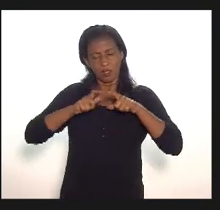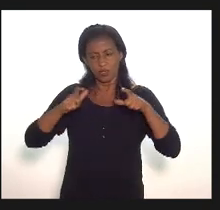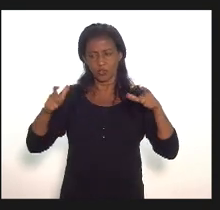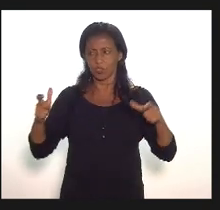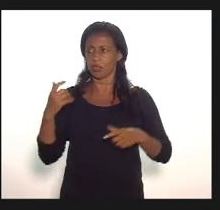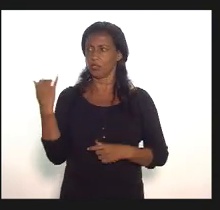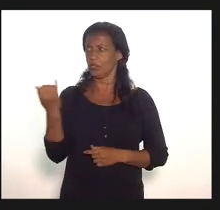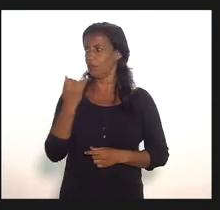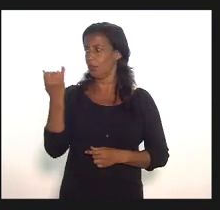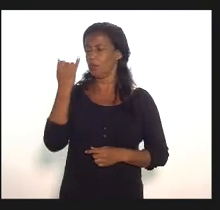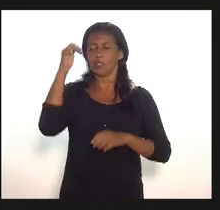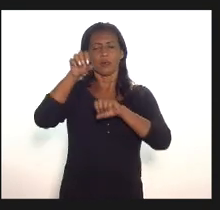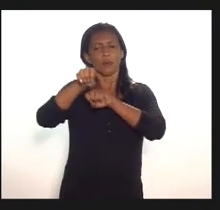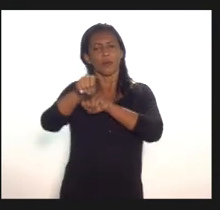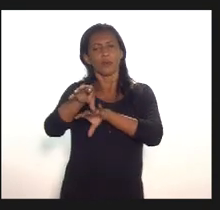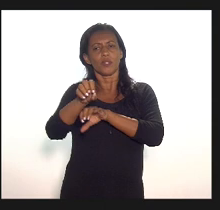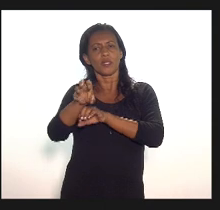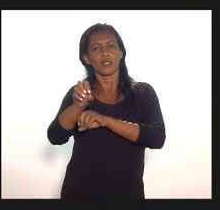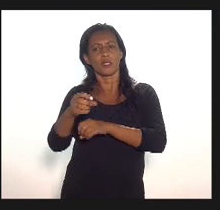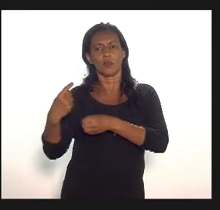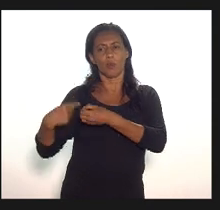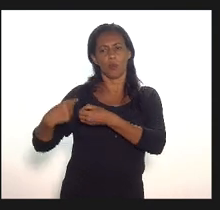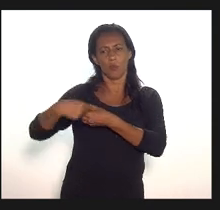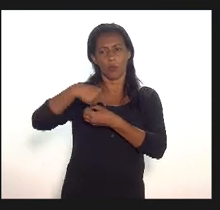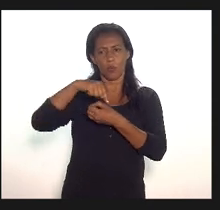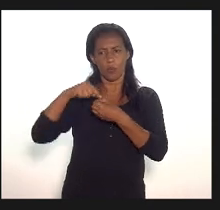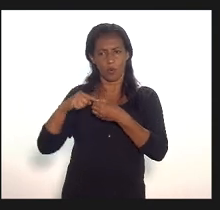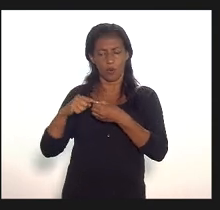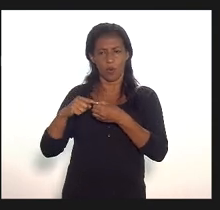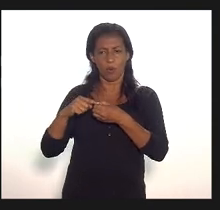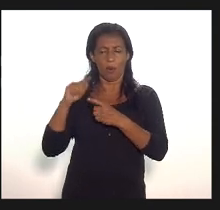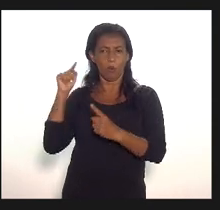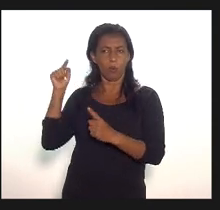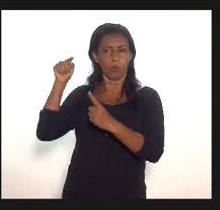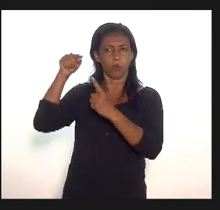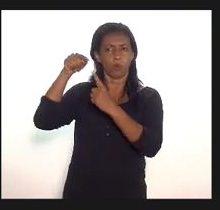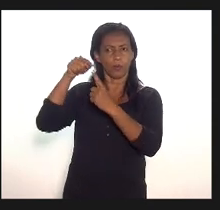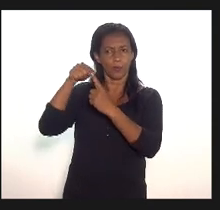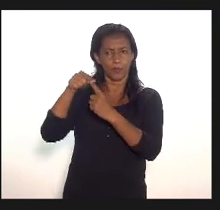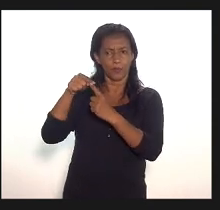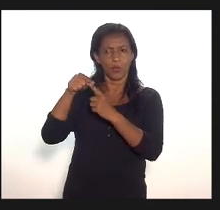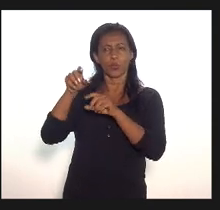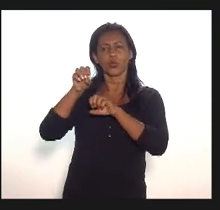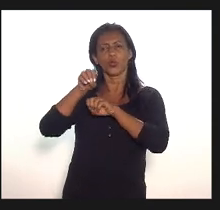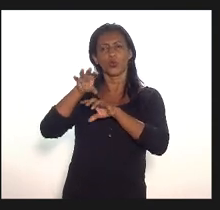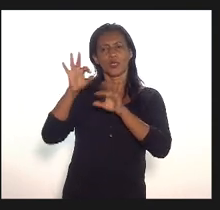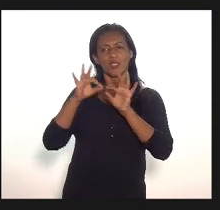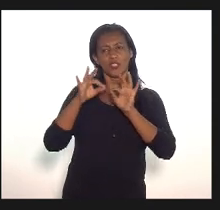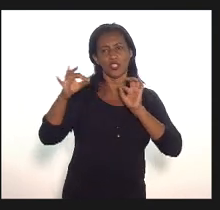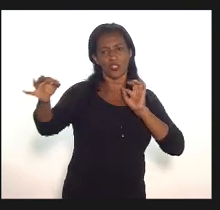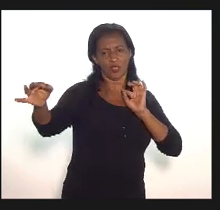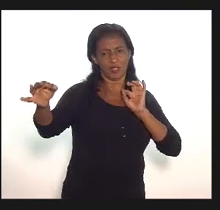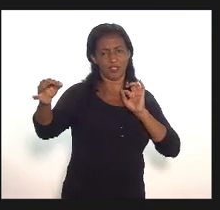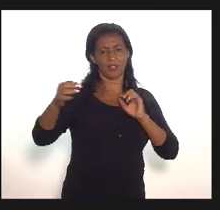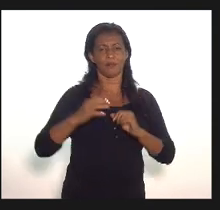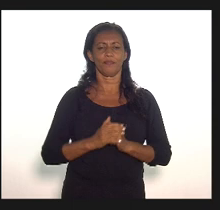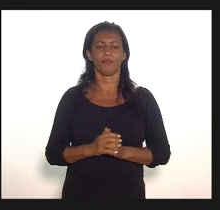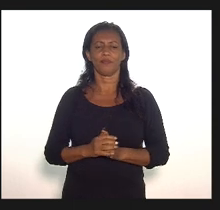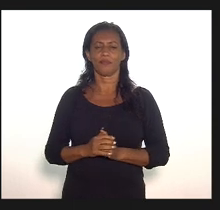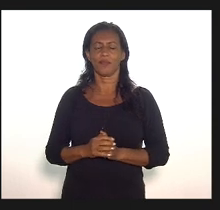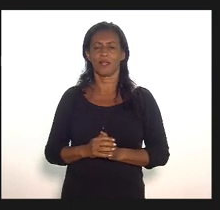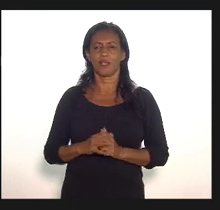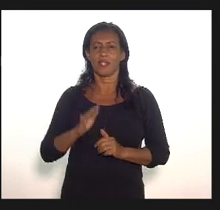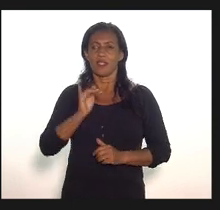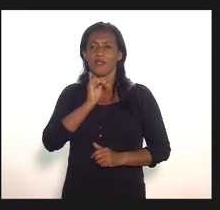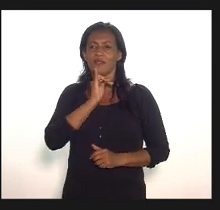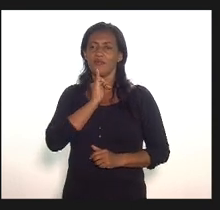para a educação municipal, garantindo maior alcance do ensino remoto. Infelizmente, em